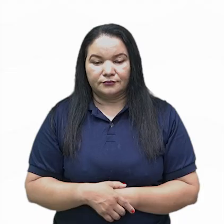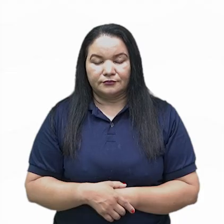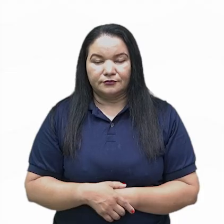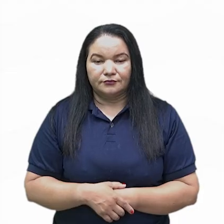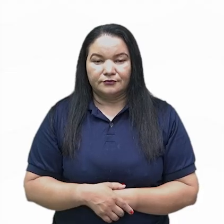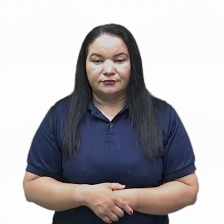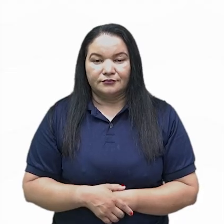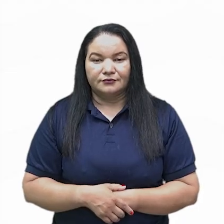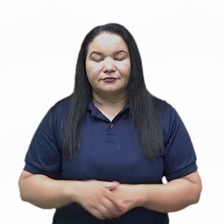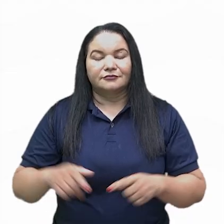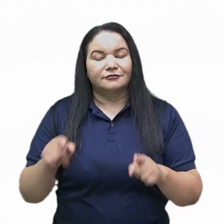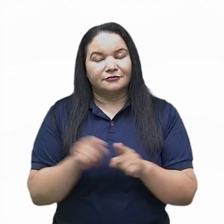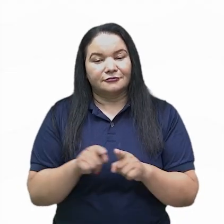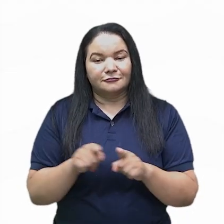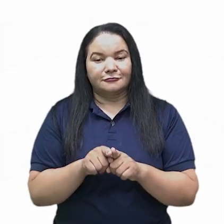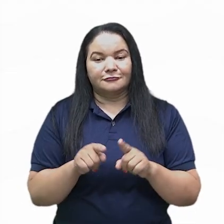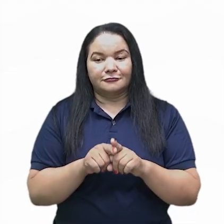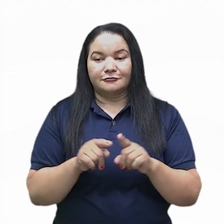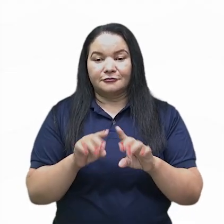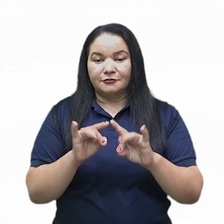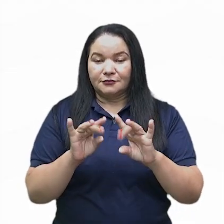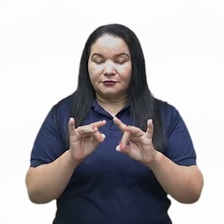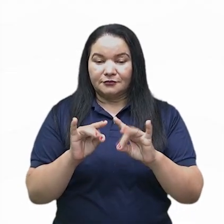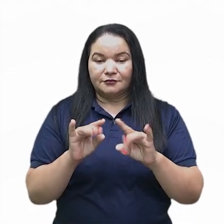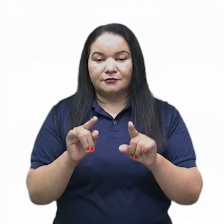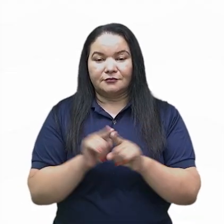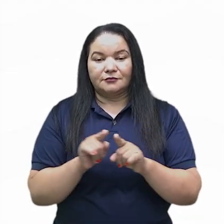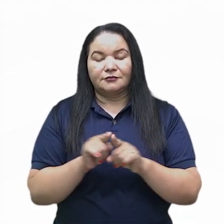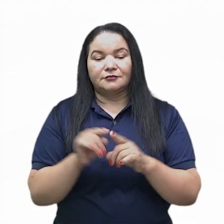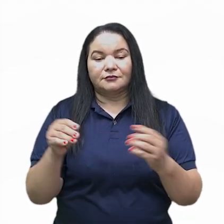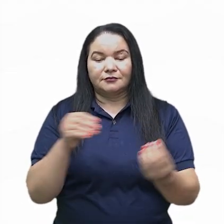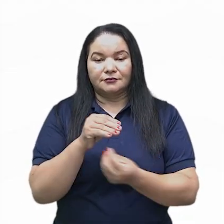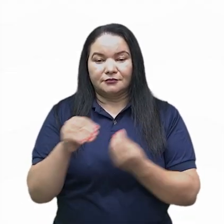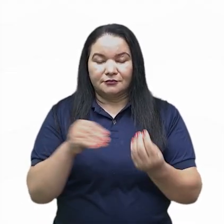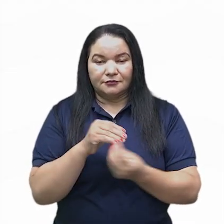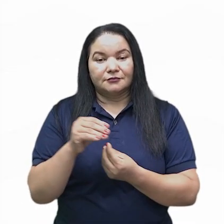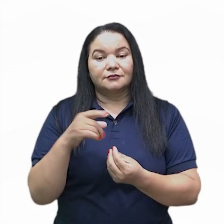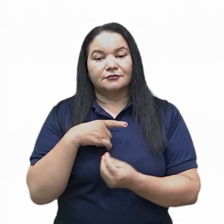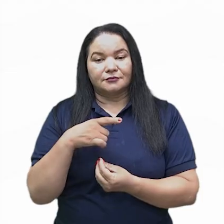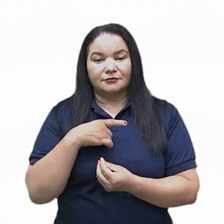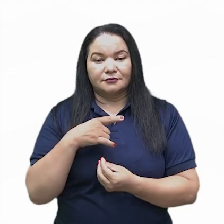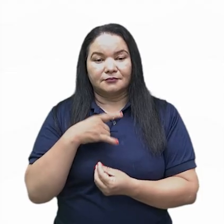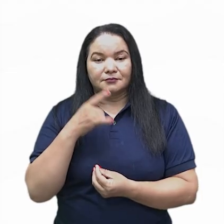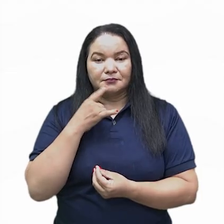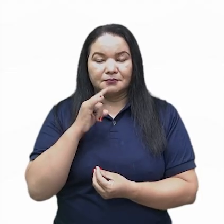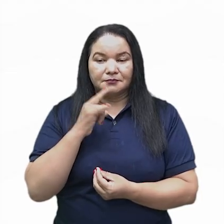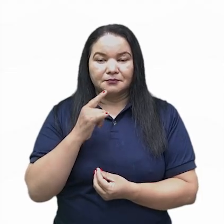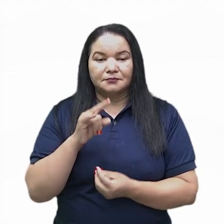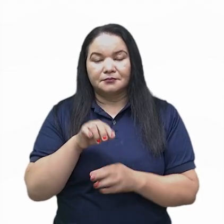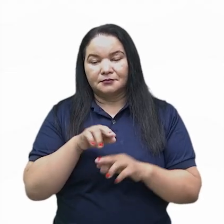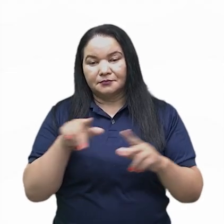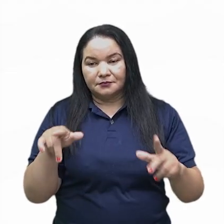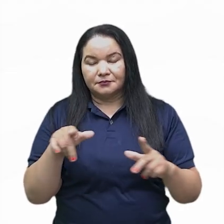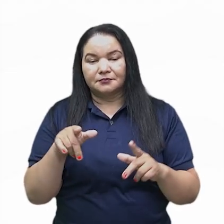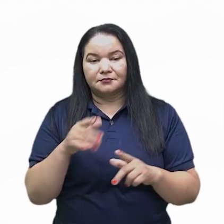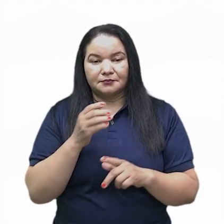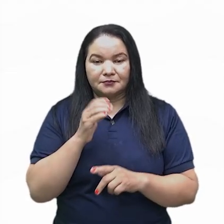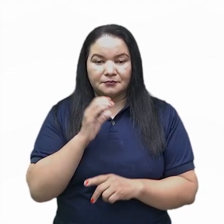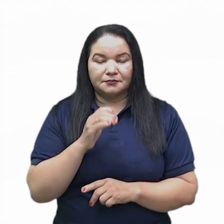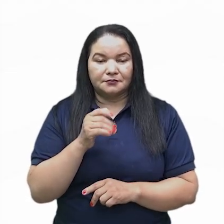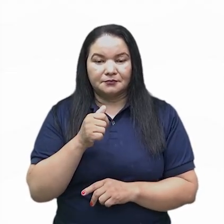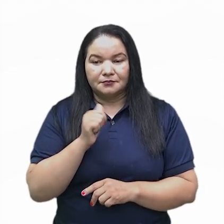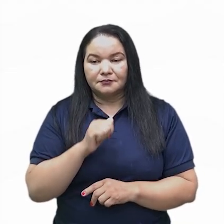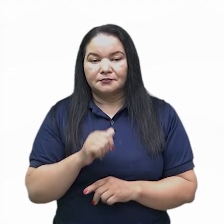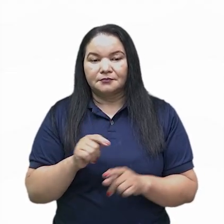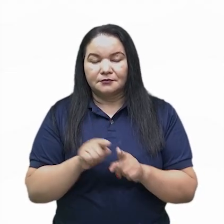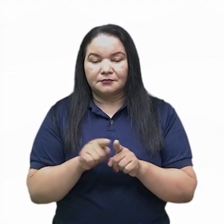E também é o líquido, né, utilizado em bebidas alcoólicas, presente, na verdade, né, em bebidas alcoólicas. Ele também, né, tem